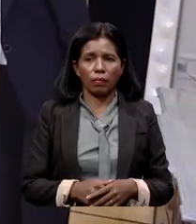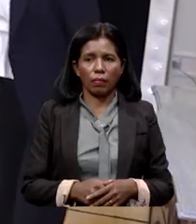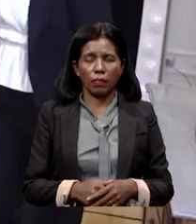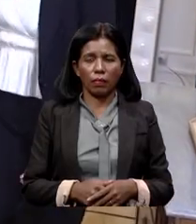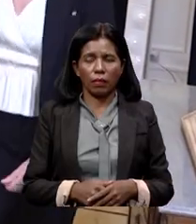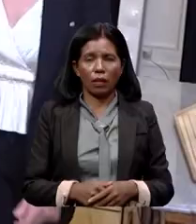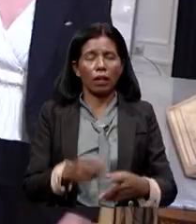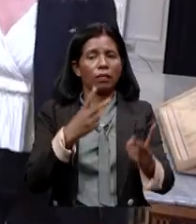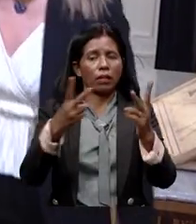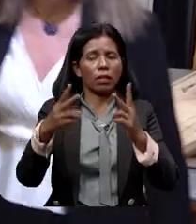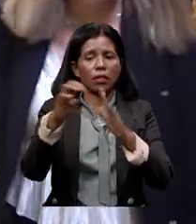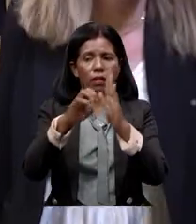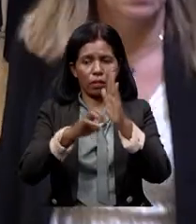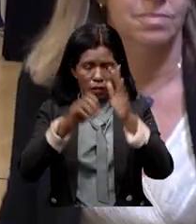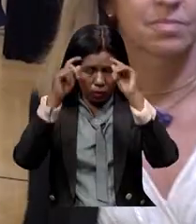pugal